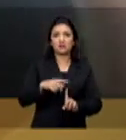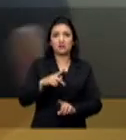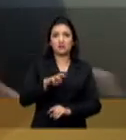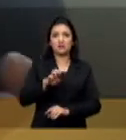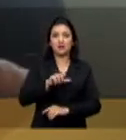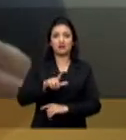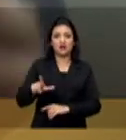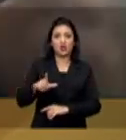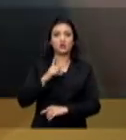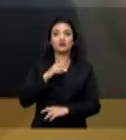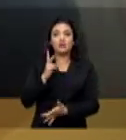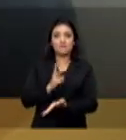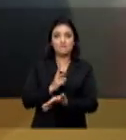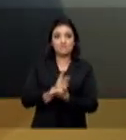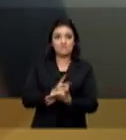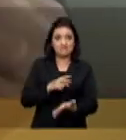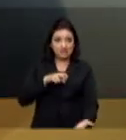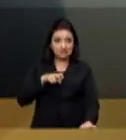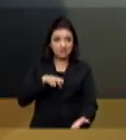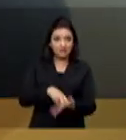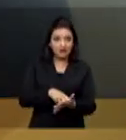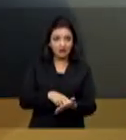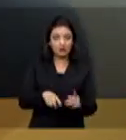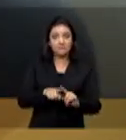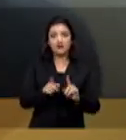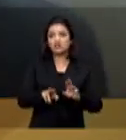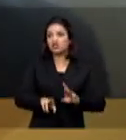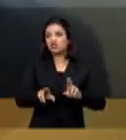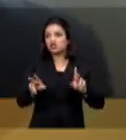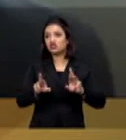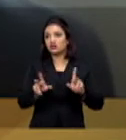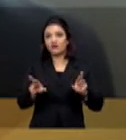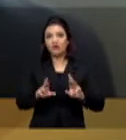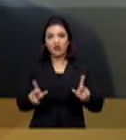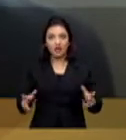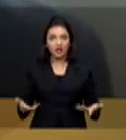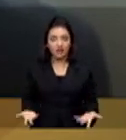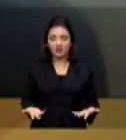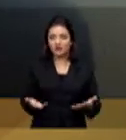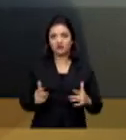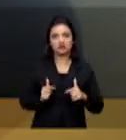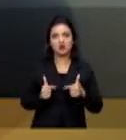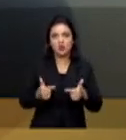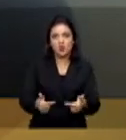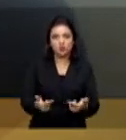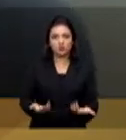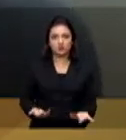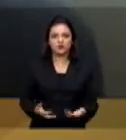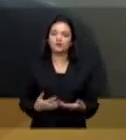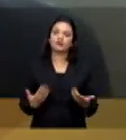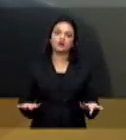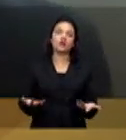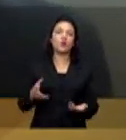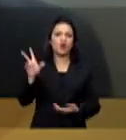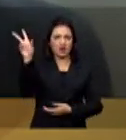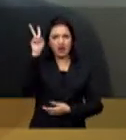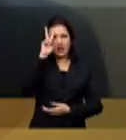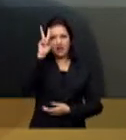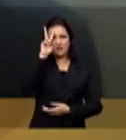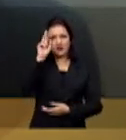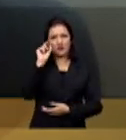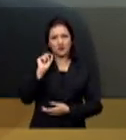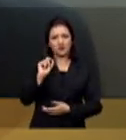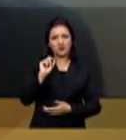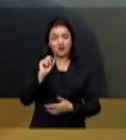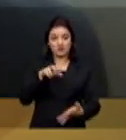a mesma pena para essas diferentes condutas com diferentes lesividades. E aqui poderíamos recordar que essa pena